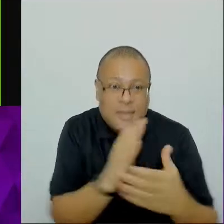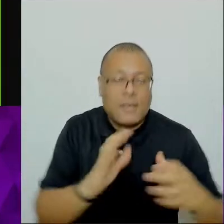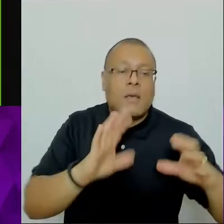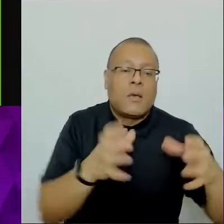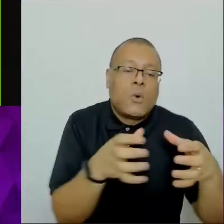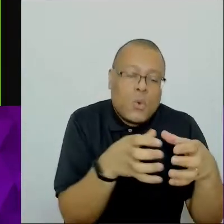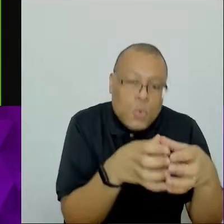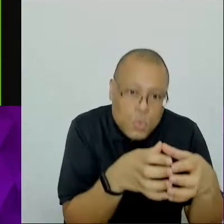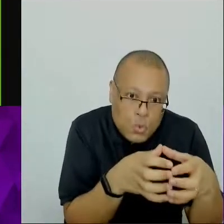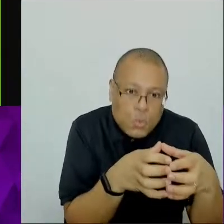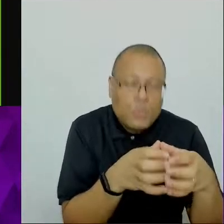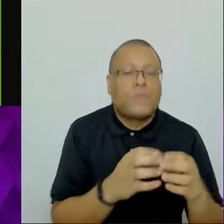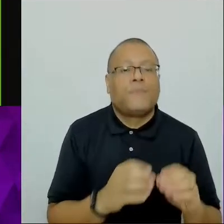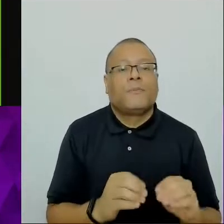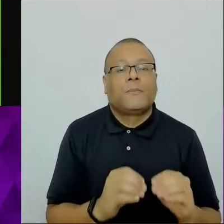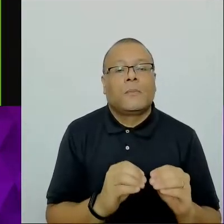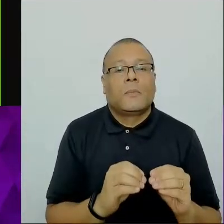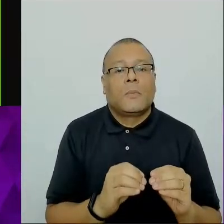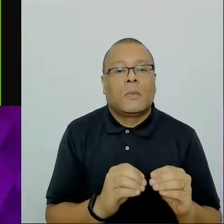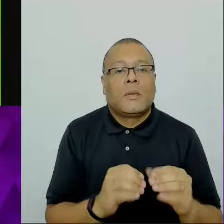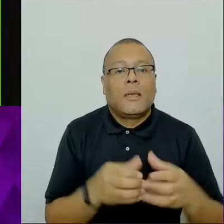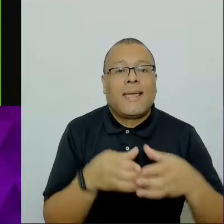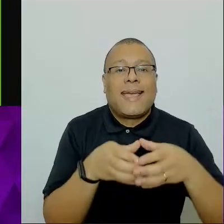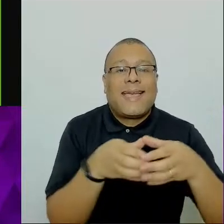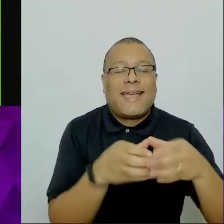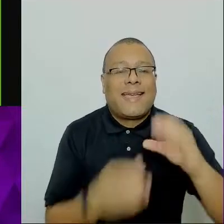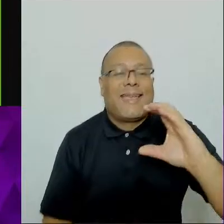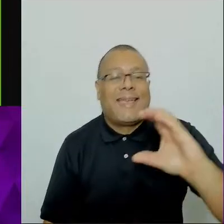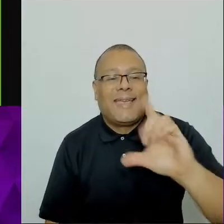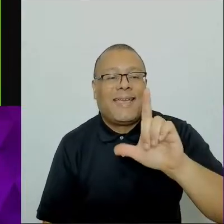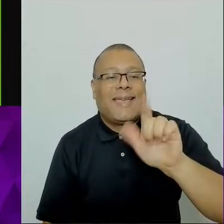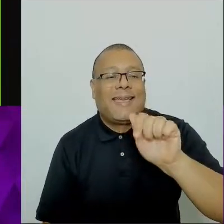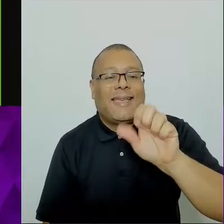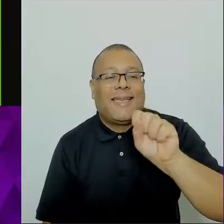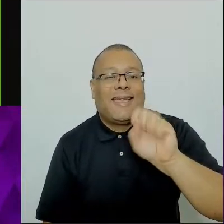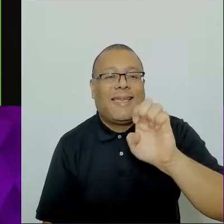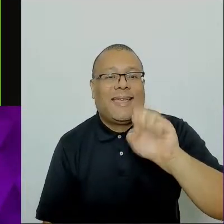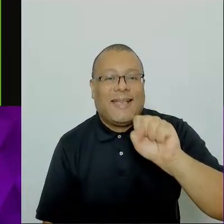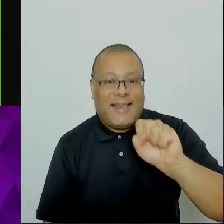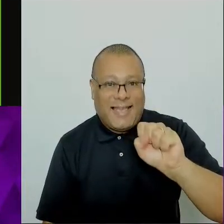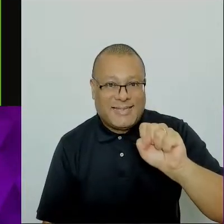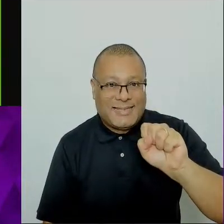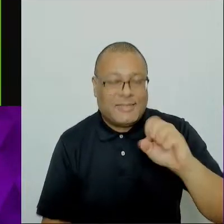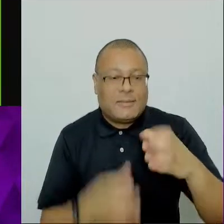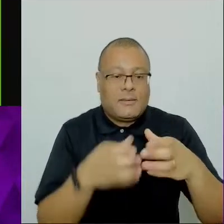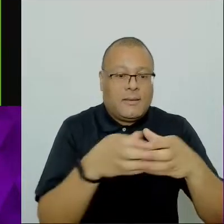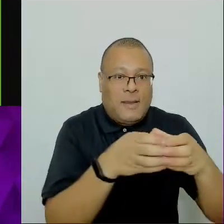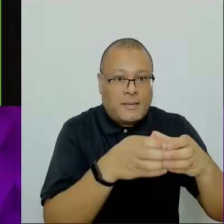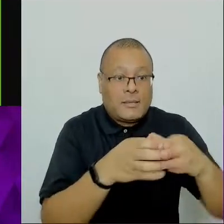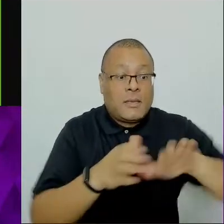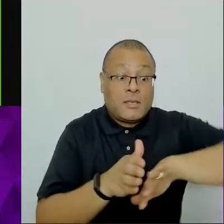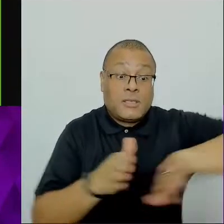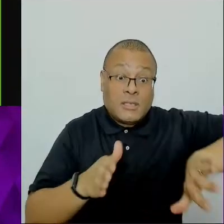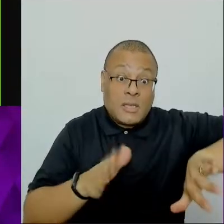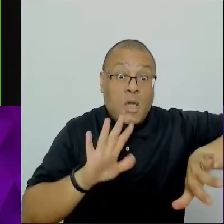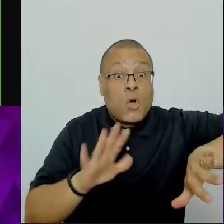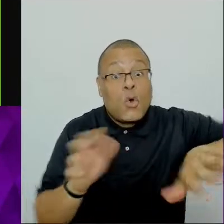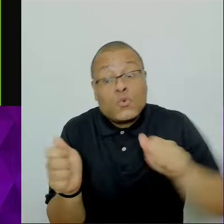suas classes, que geralmente vão ter responsabilidades semelhantes, ou senão elas vão trabalhar ali em conjunto,